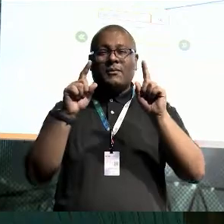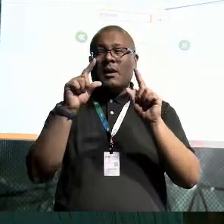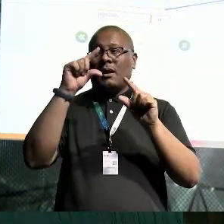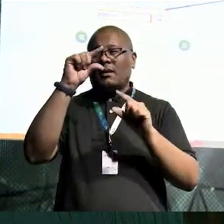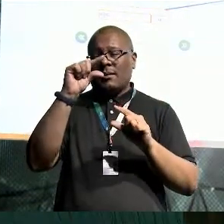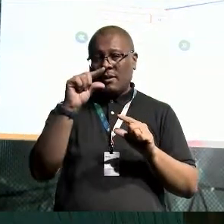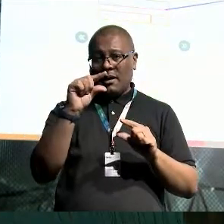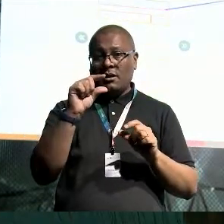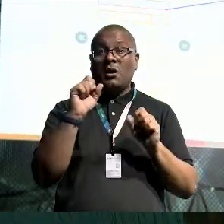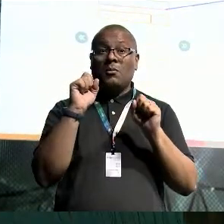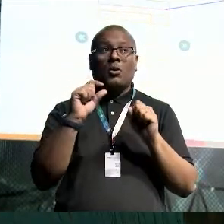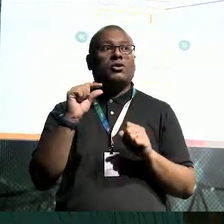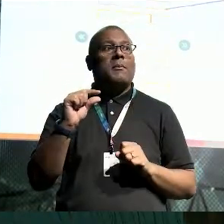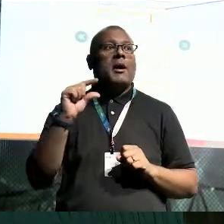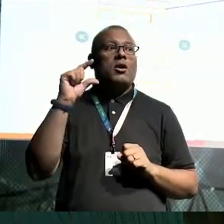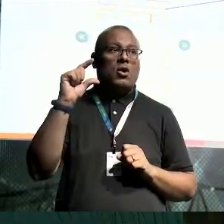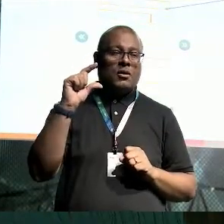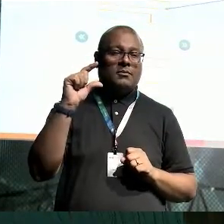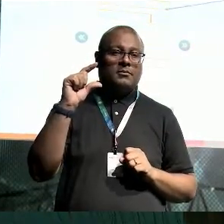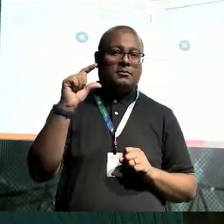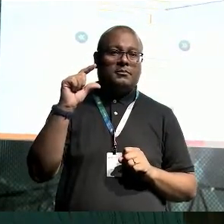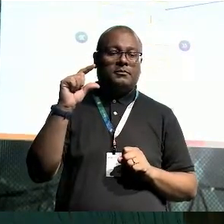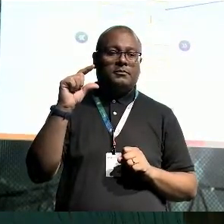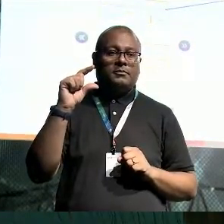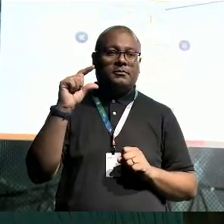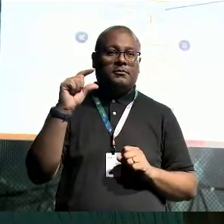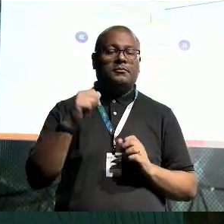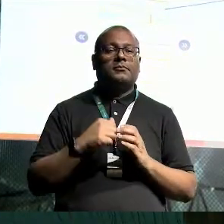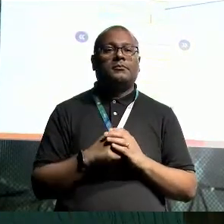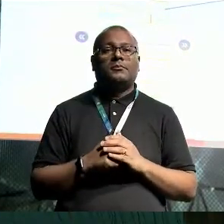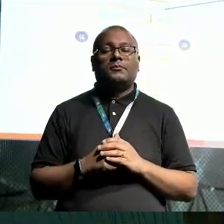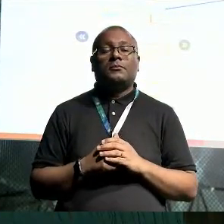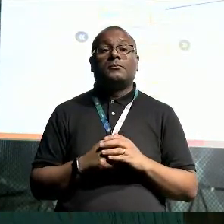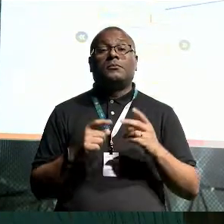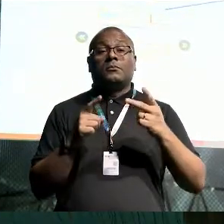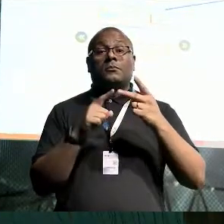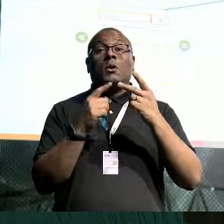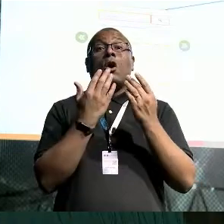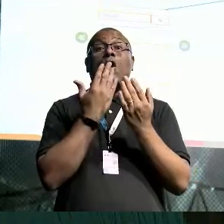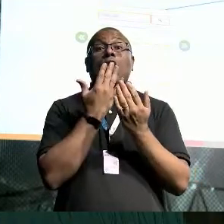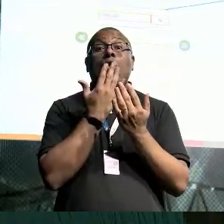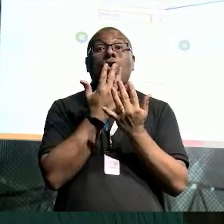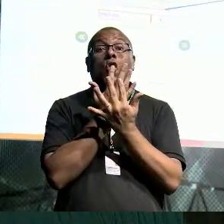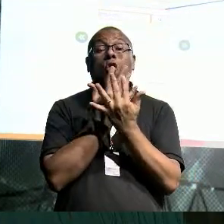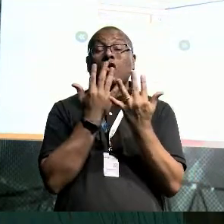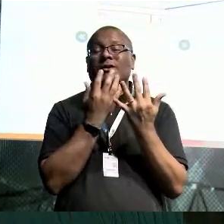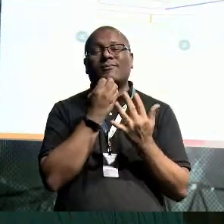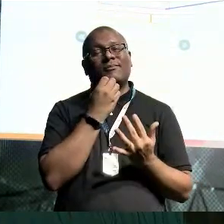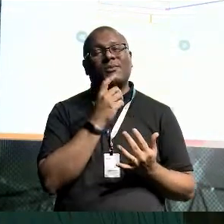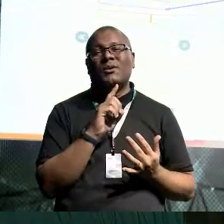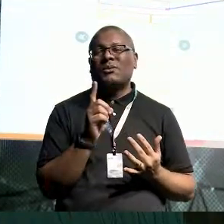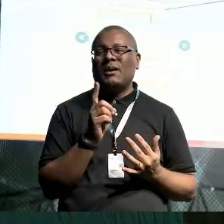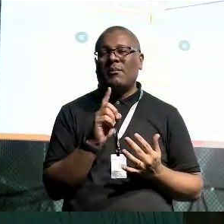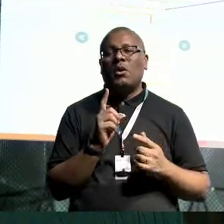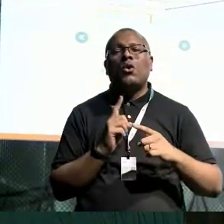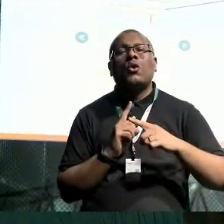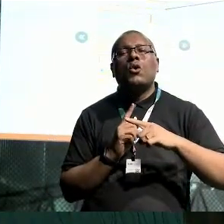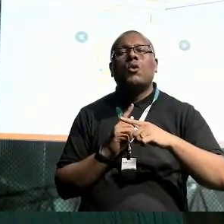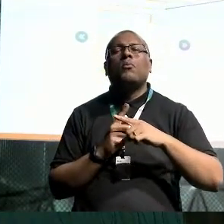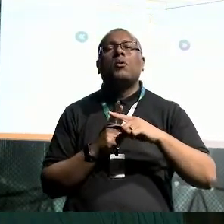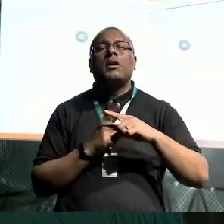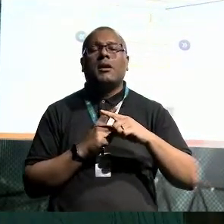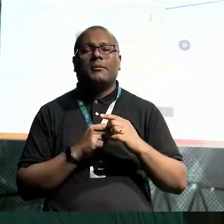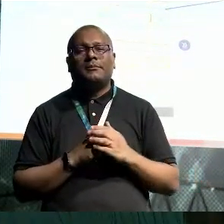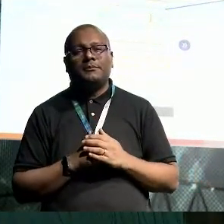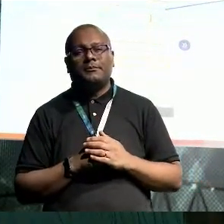pequena, ela poderia ser um pouco maior. E o contraste do texto também não está bom. Por que o contraste do texto não está